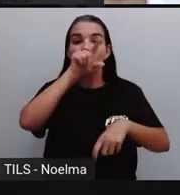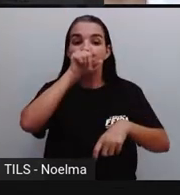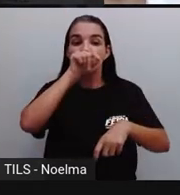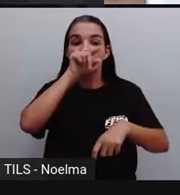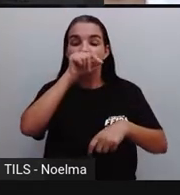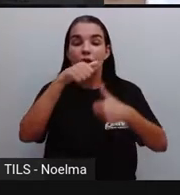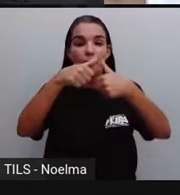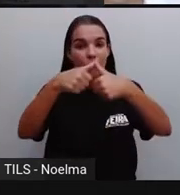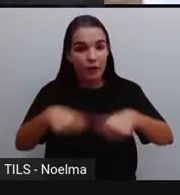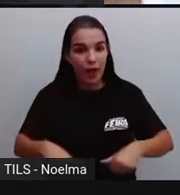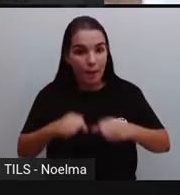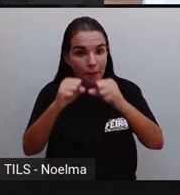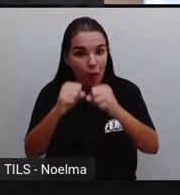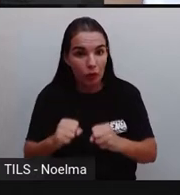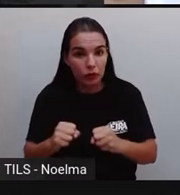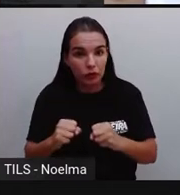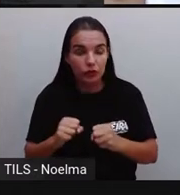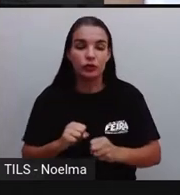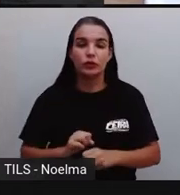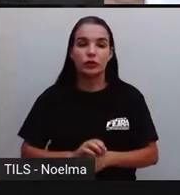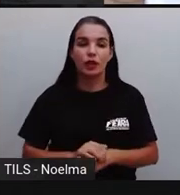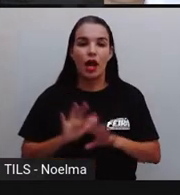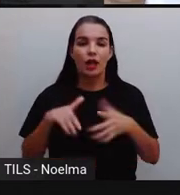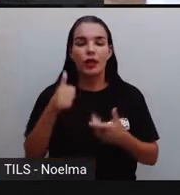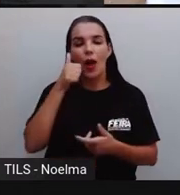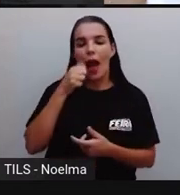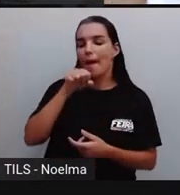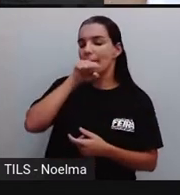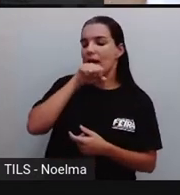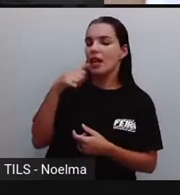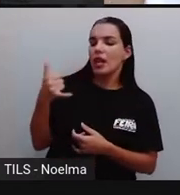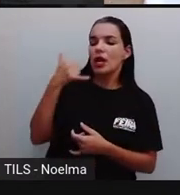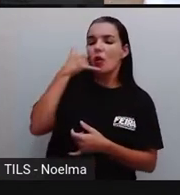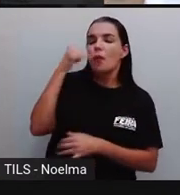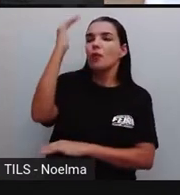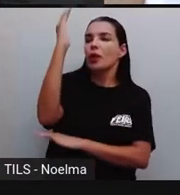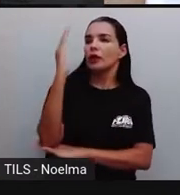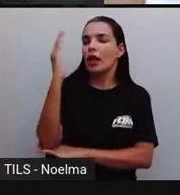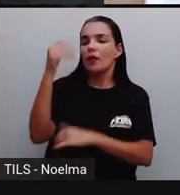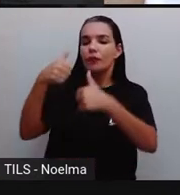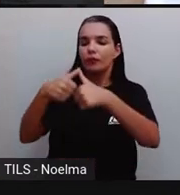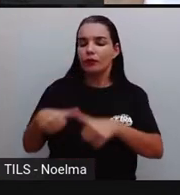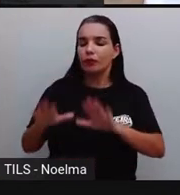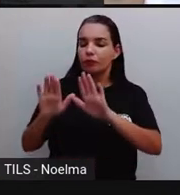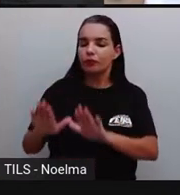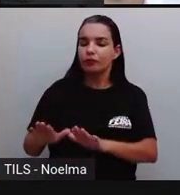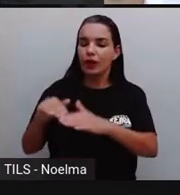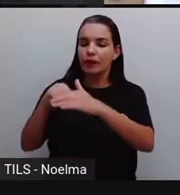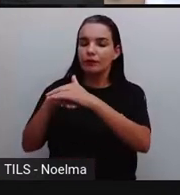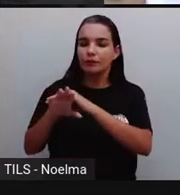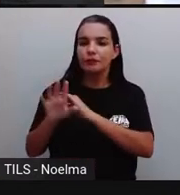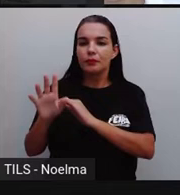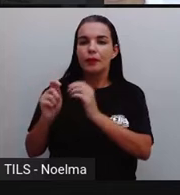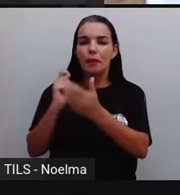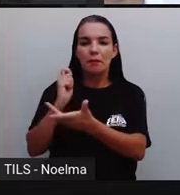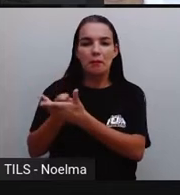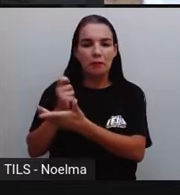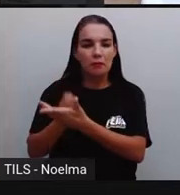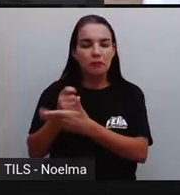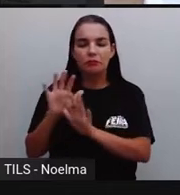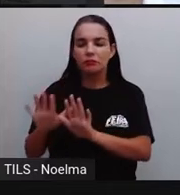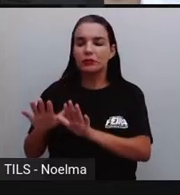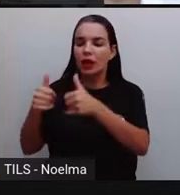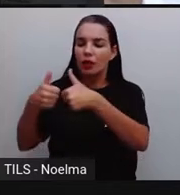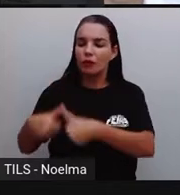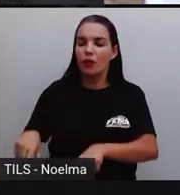poderiam ficar, certo? A mãe ligou para o hotel, fez a reserva, né, durante 4 dias os pássaros ficaram lá no